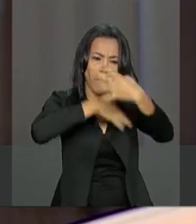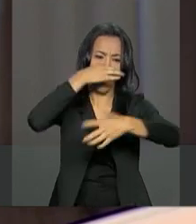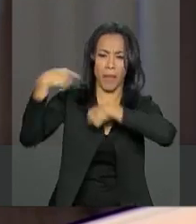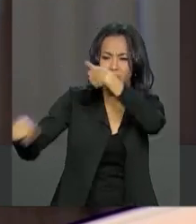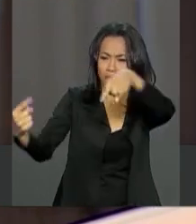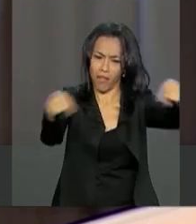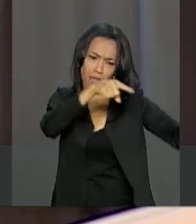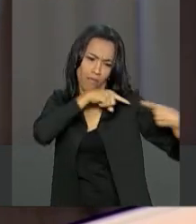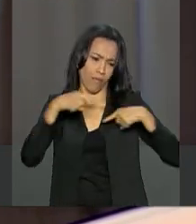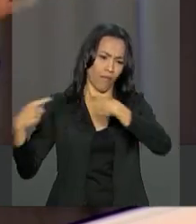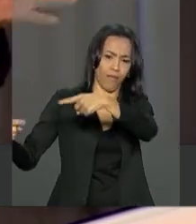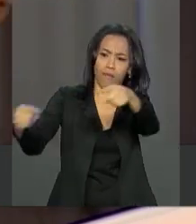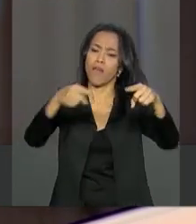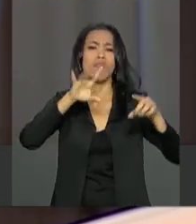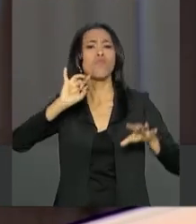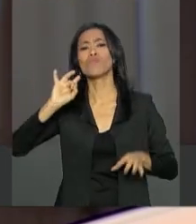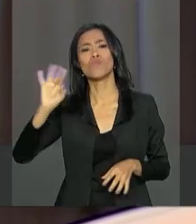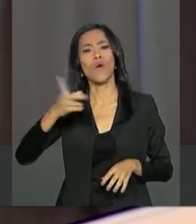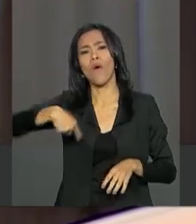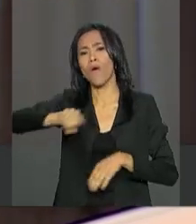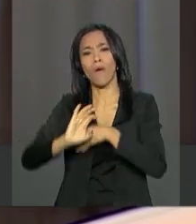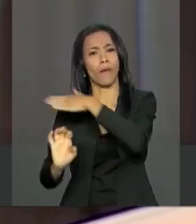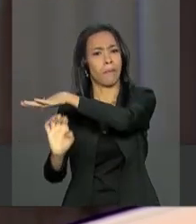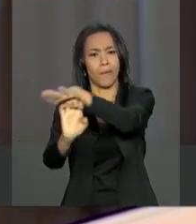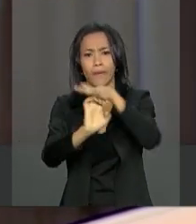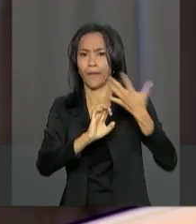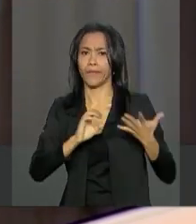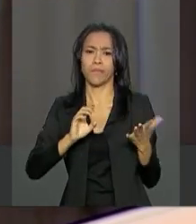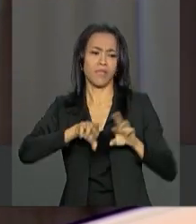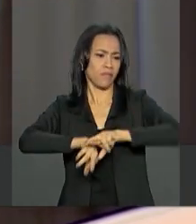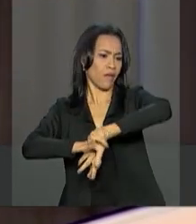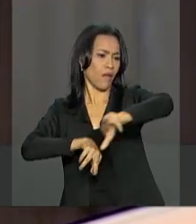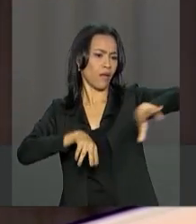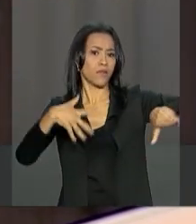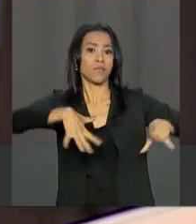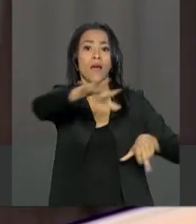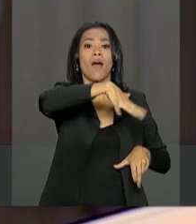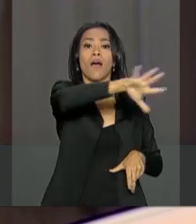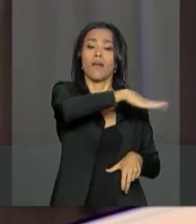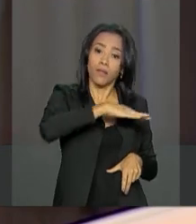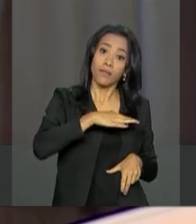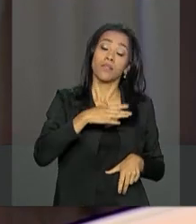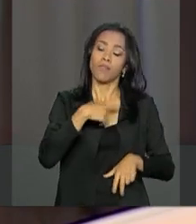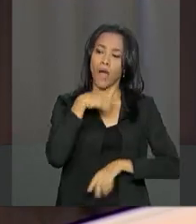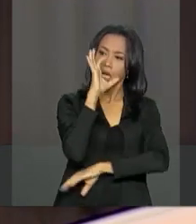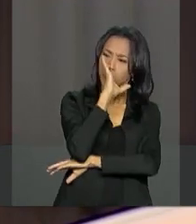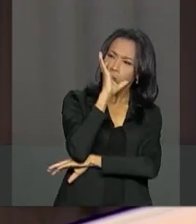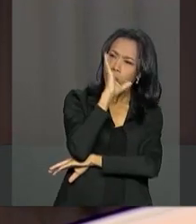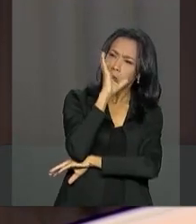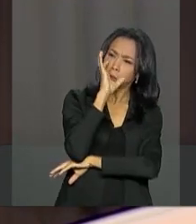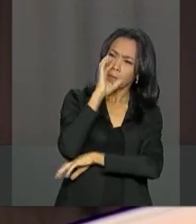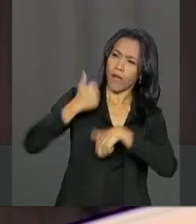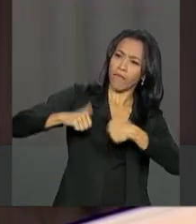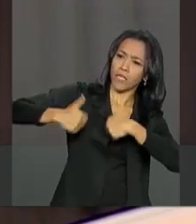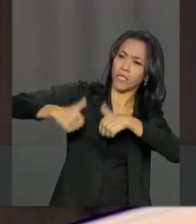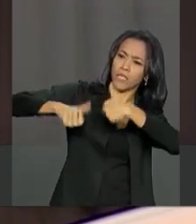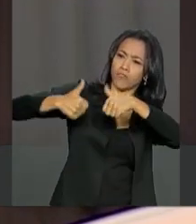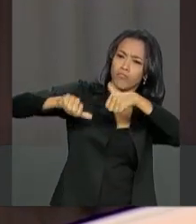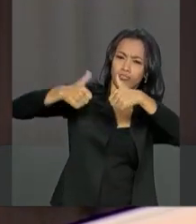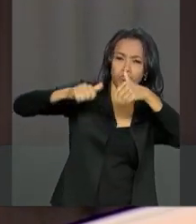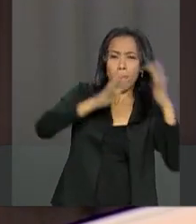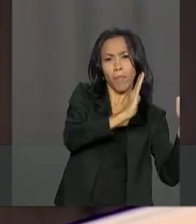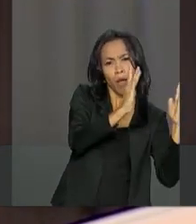várias categorias, não só empresários, mas os vários setores da nacionalidade, devem levar as suas observações àqueles